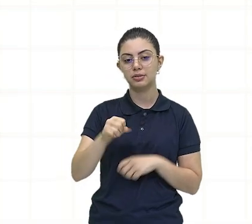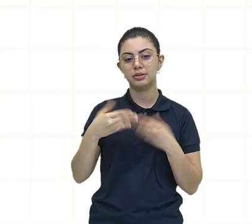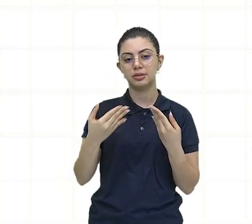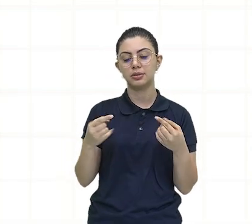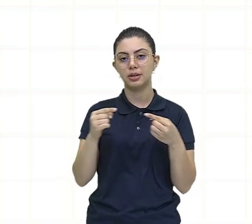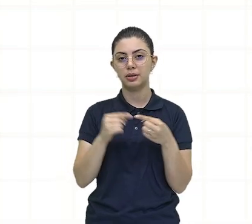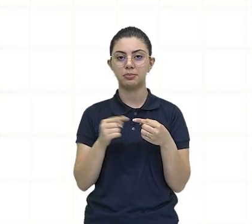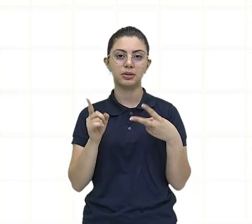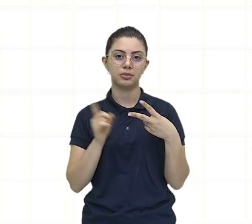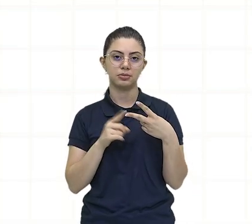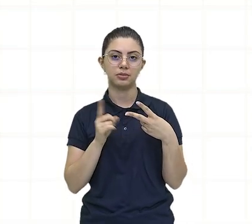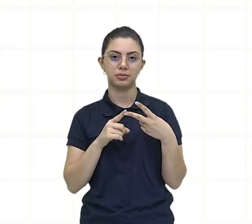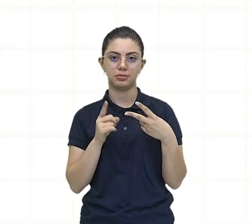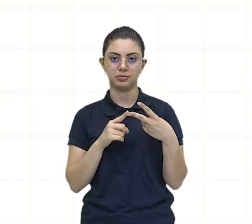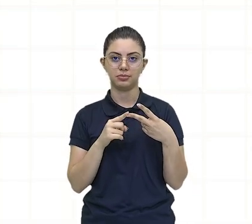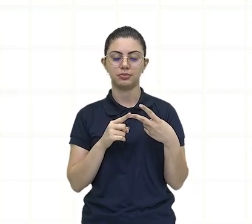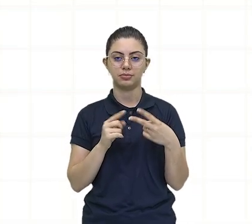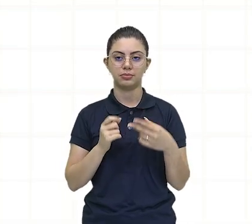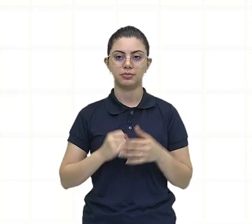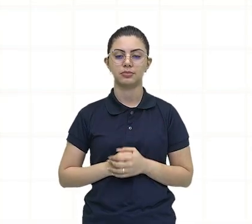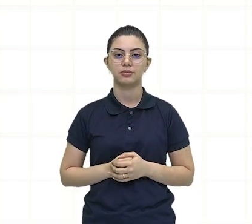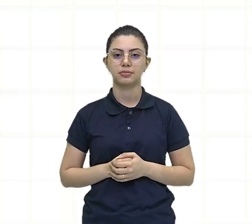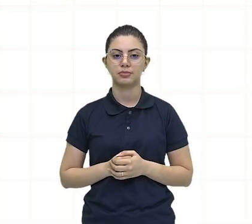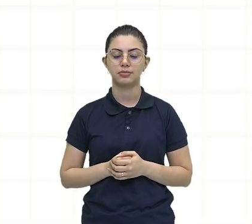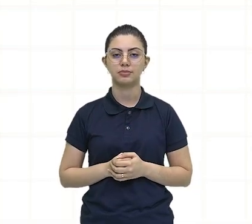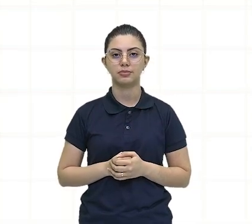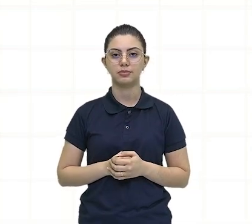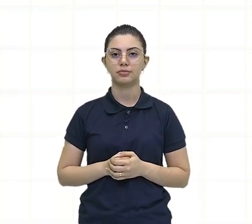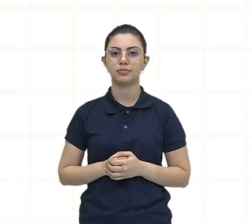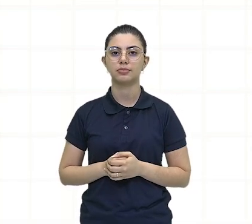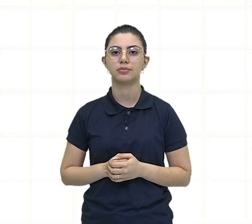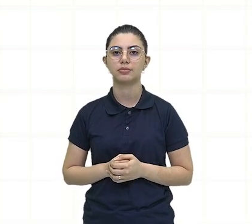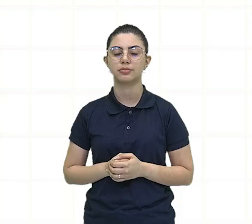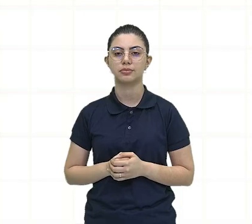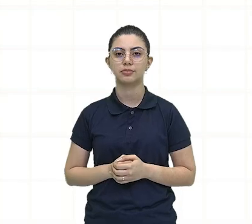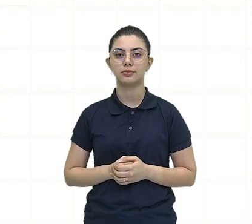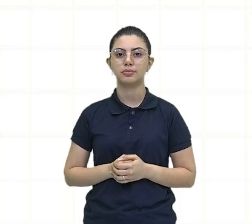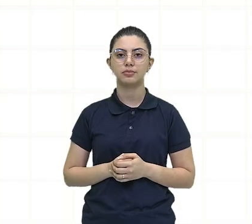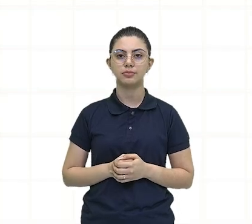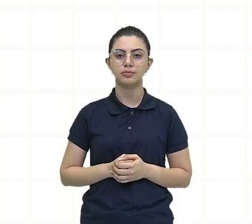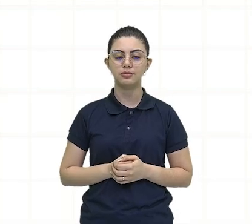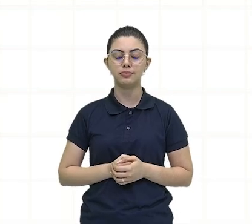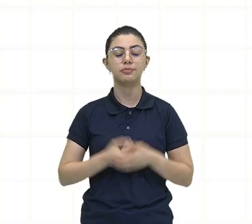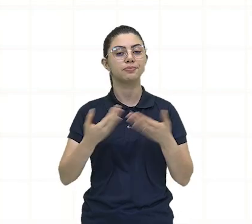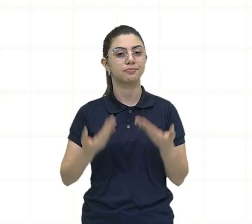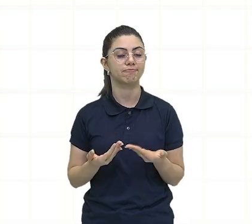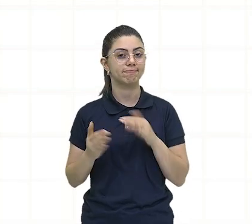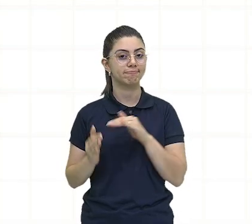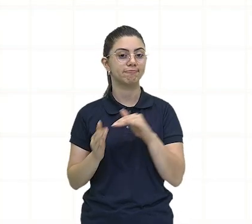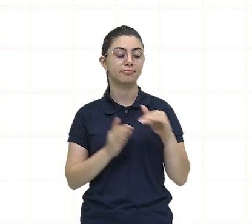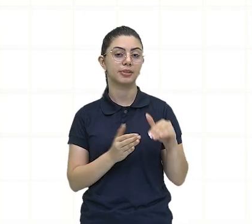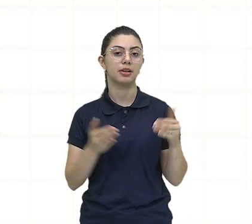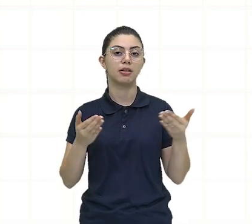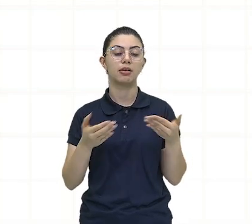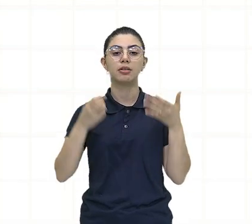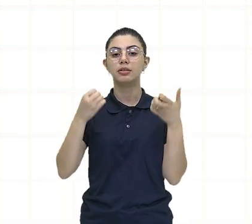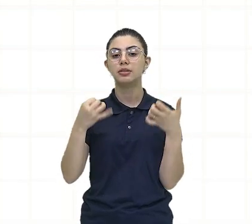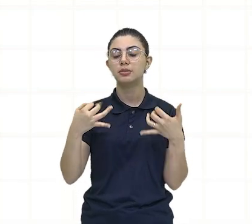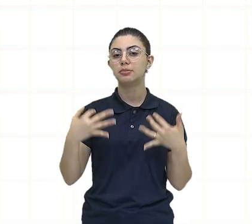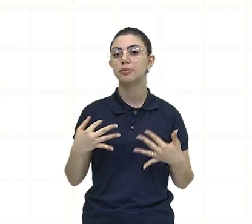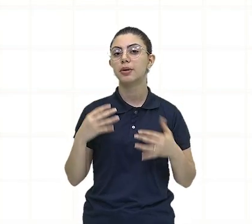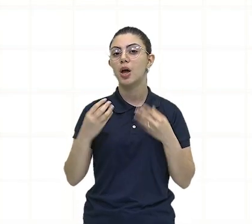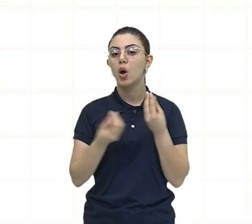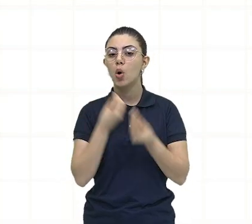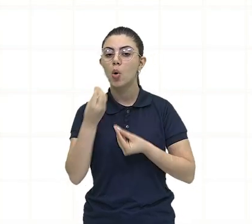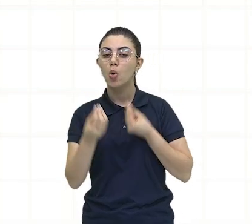amplitude térmica. Tá bom? A gente vai agora verificar mais a questão da